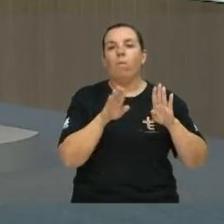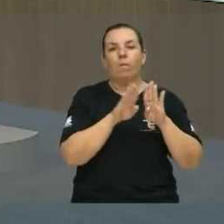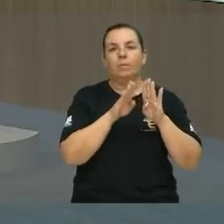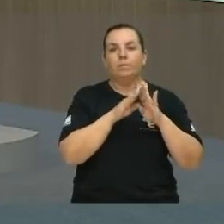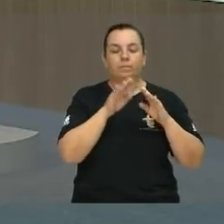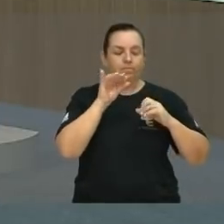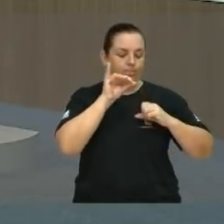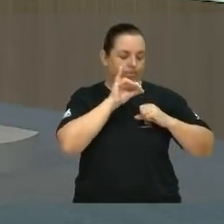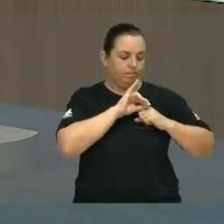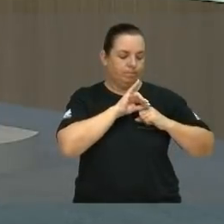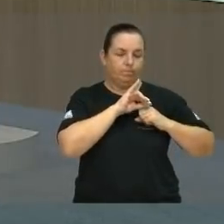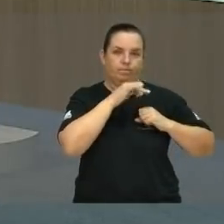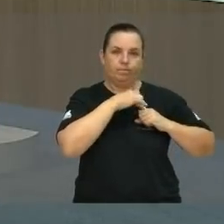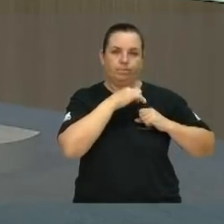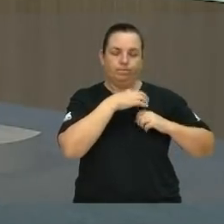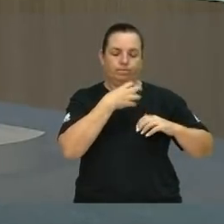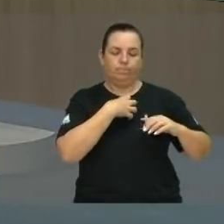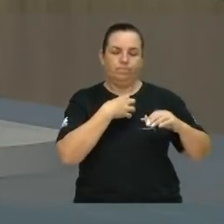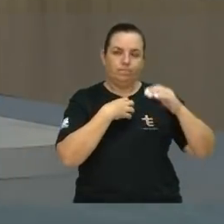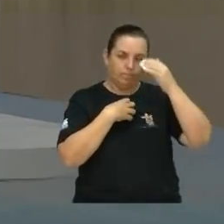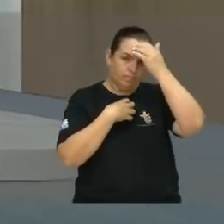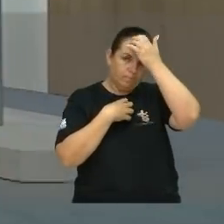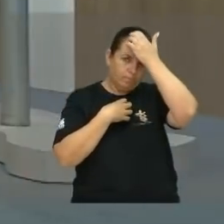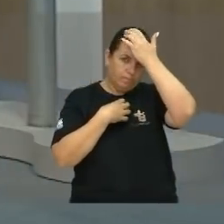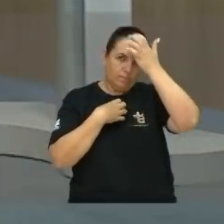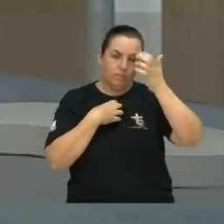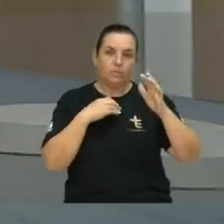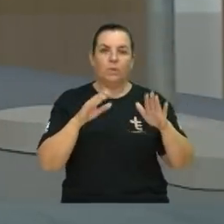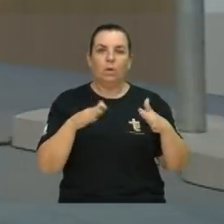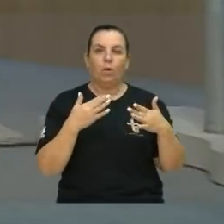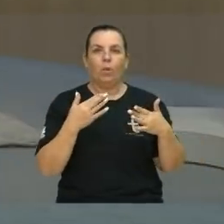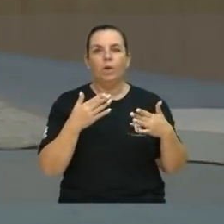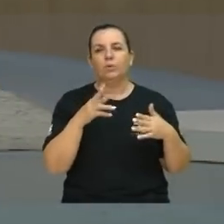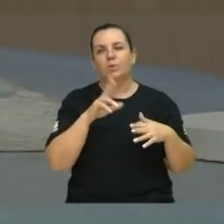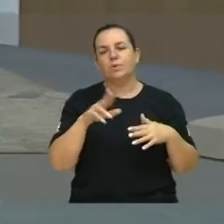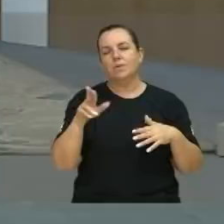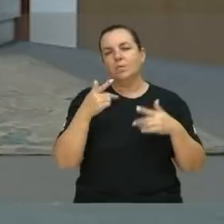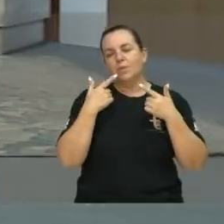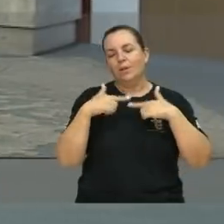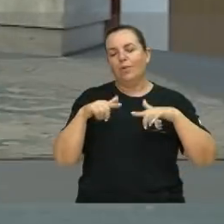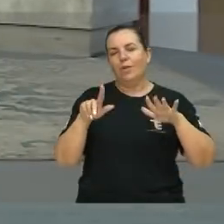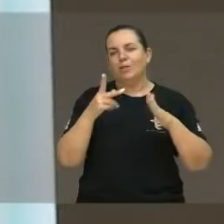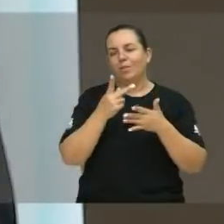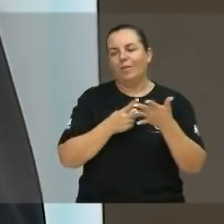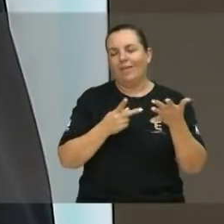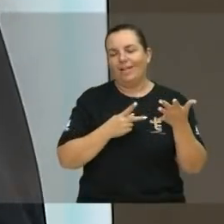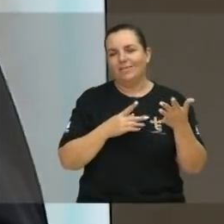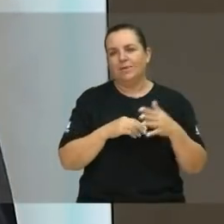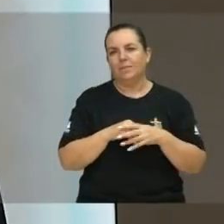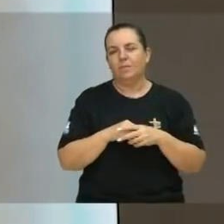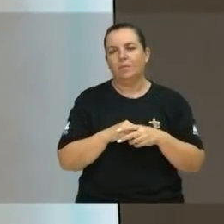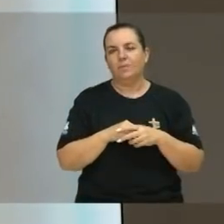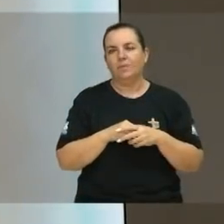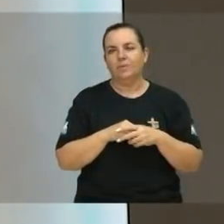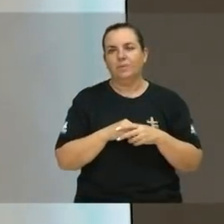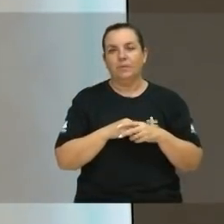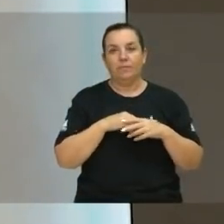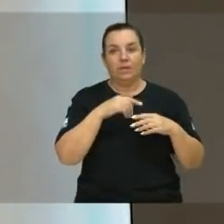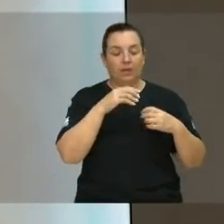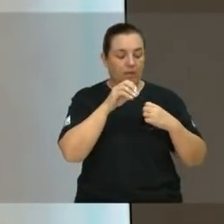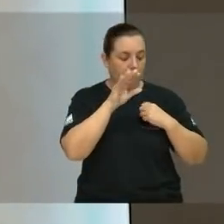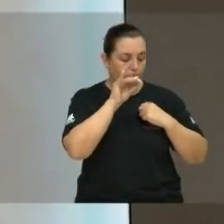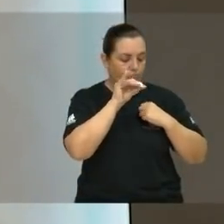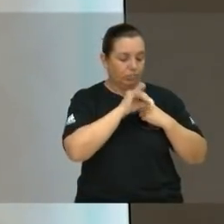sede dos sentimentos como usamos em linguagem simbólica entre nós é o centro das decisões